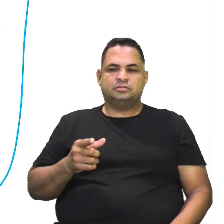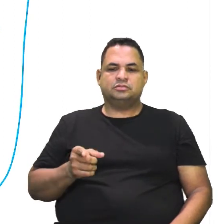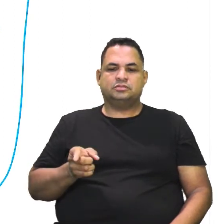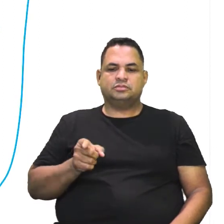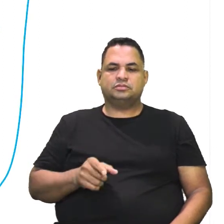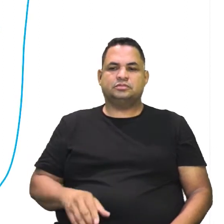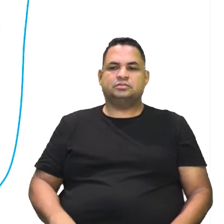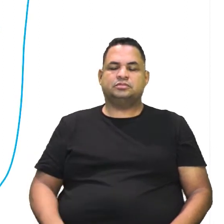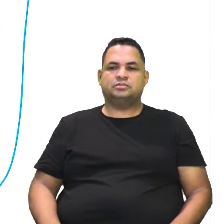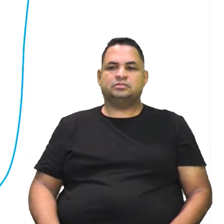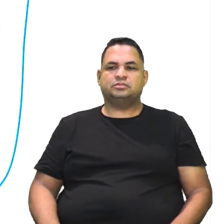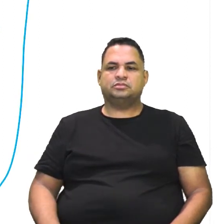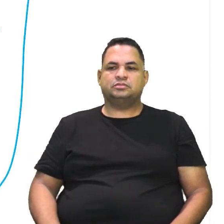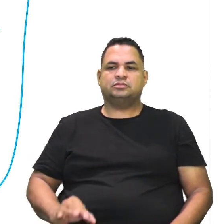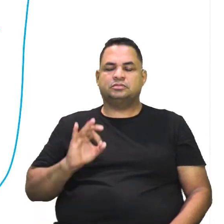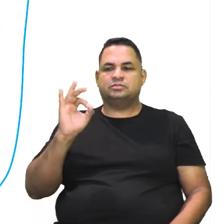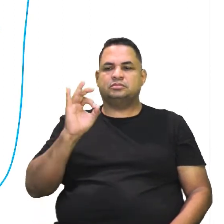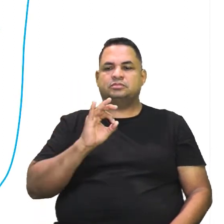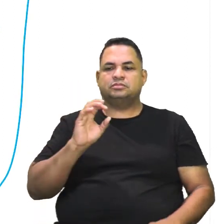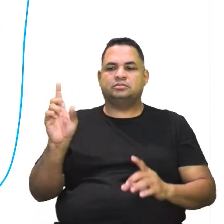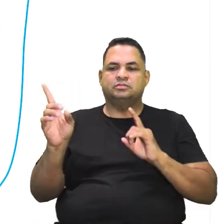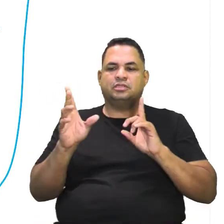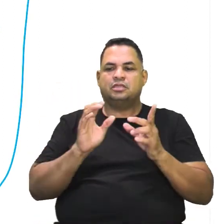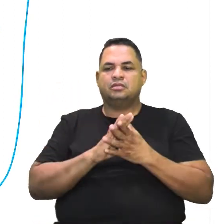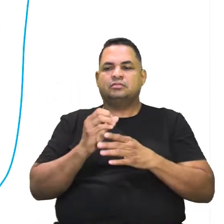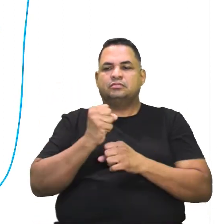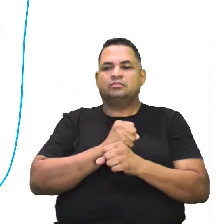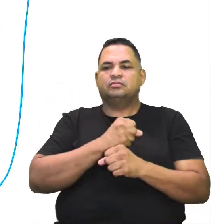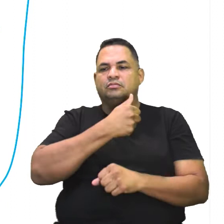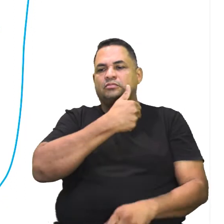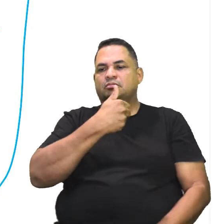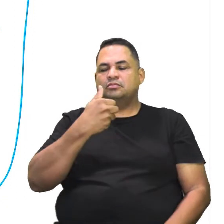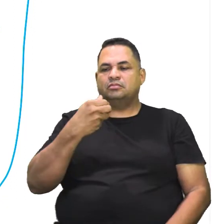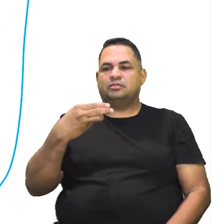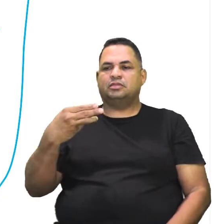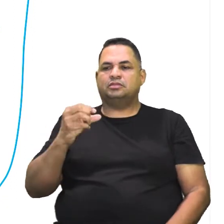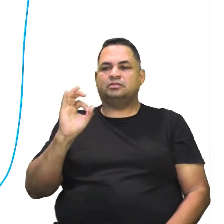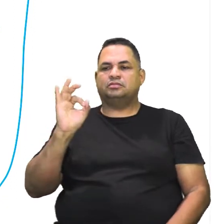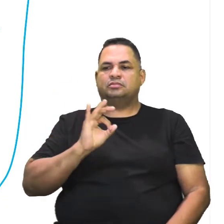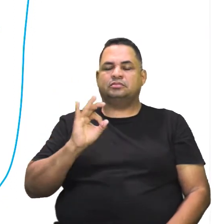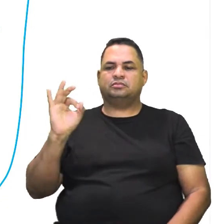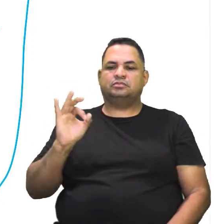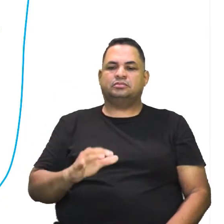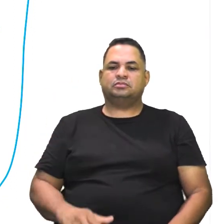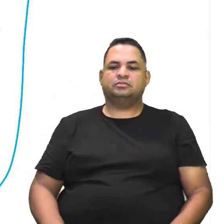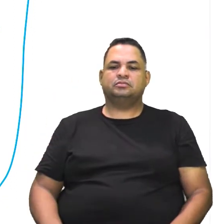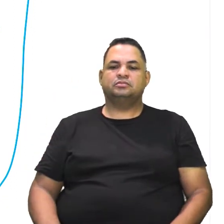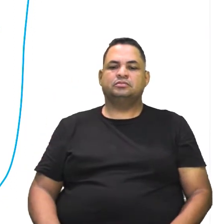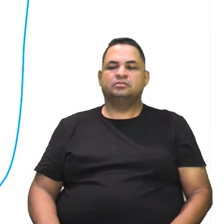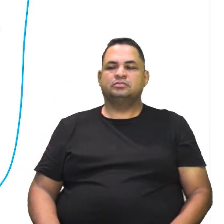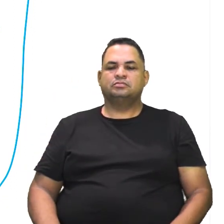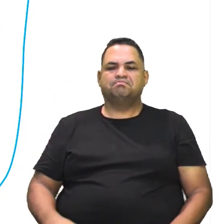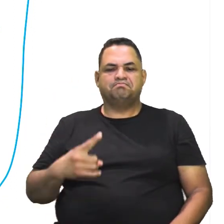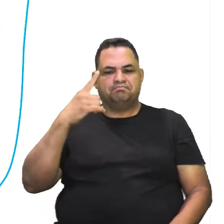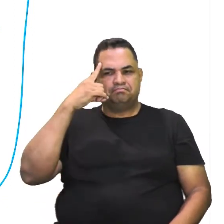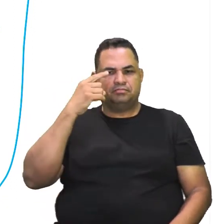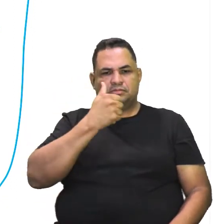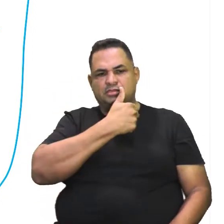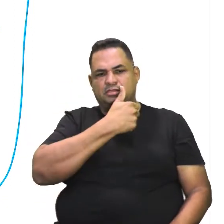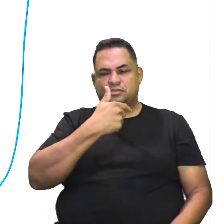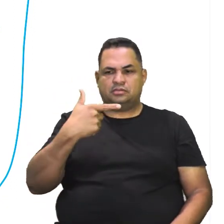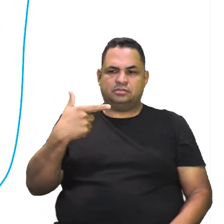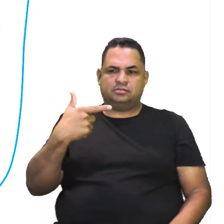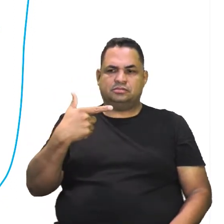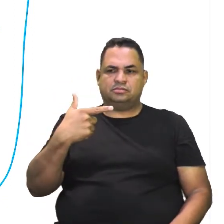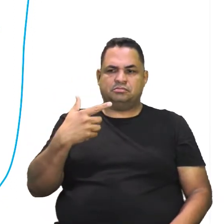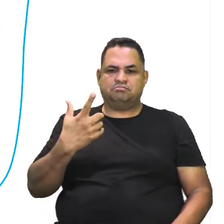Temos a nossa taxa anual aí de 13%. Certo. Uai, professor, mas eu pensei que era 12, porque